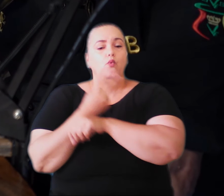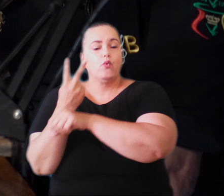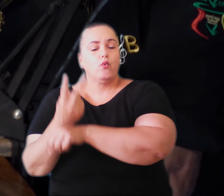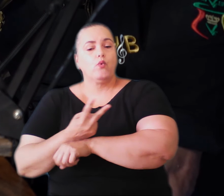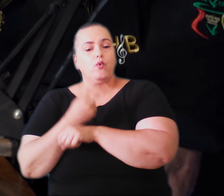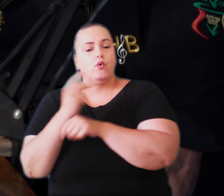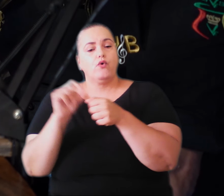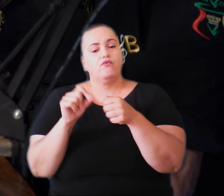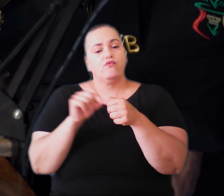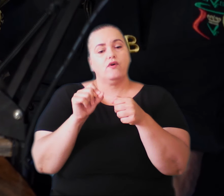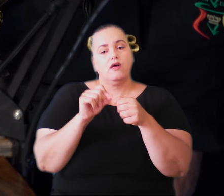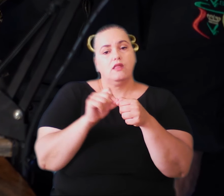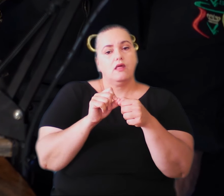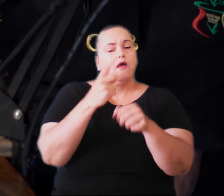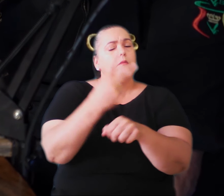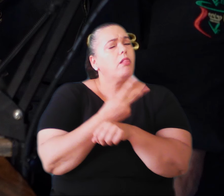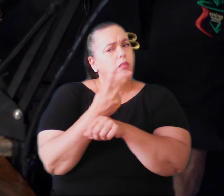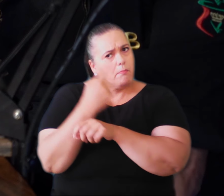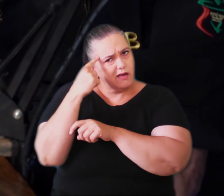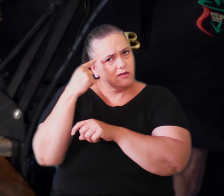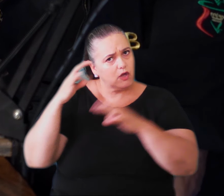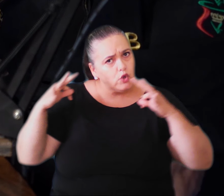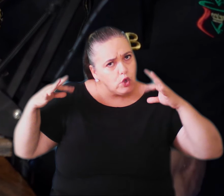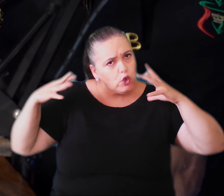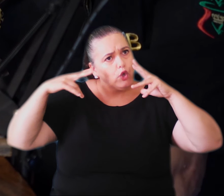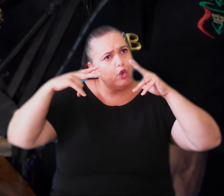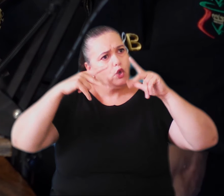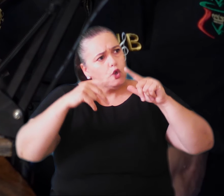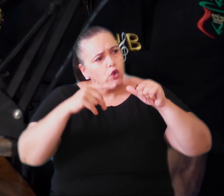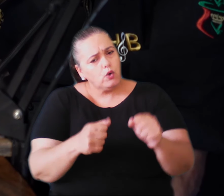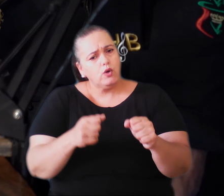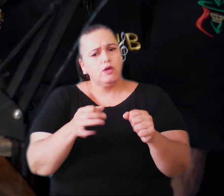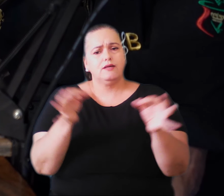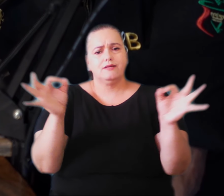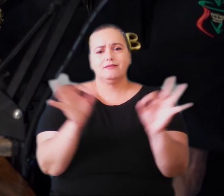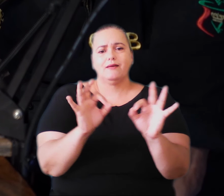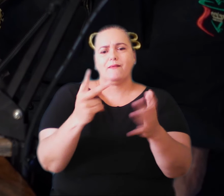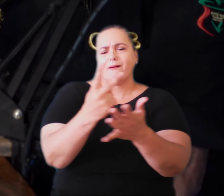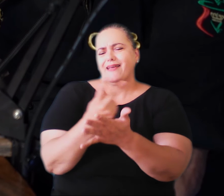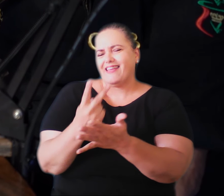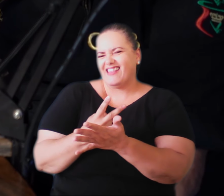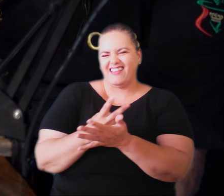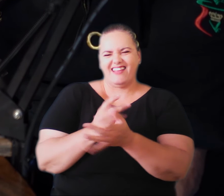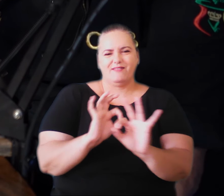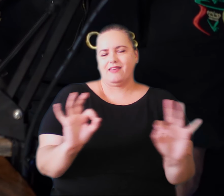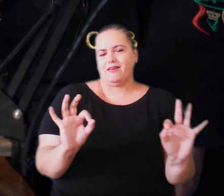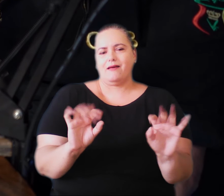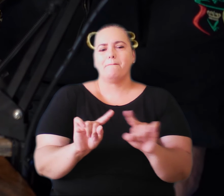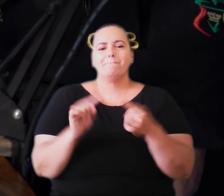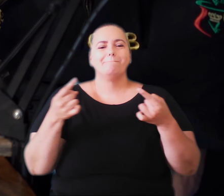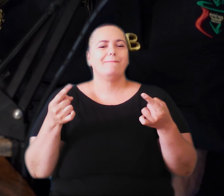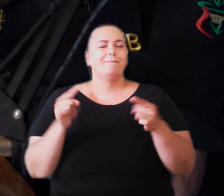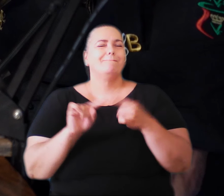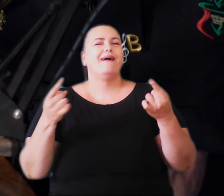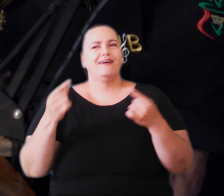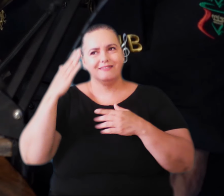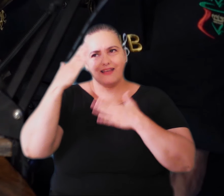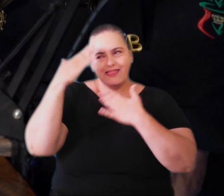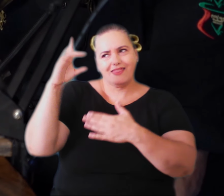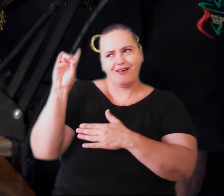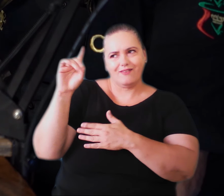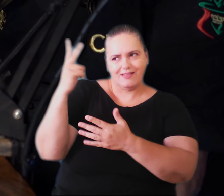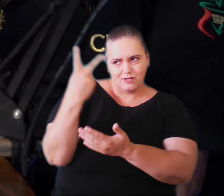é como eu falei, pensamos em todas as. E sempre fica uma coisinha errada aqui, uma coisinha errada ali. Mas graças a Deus. E vai ter a